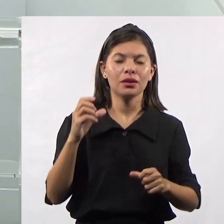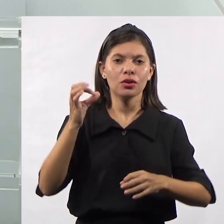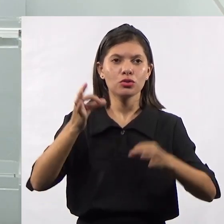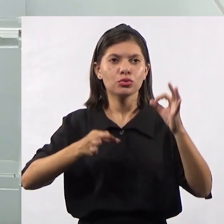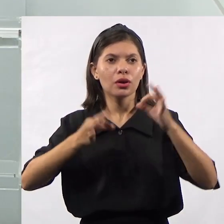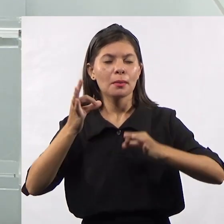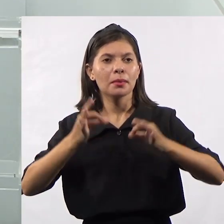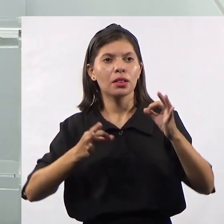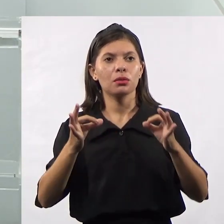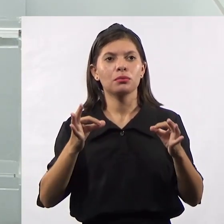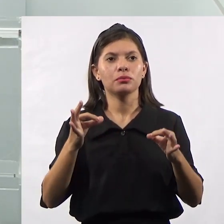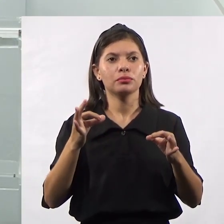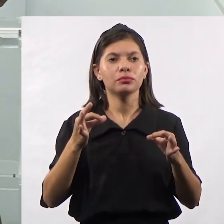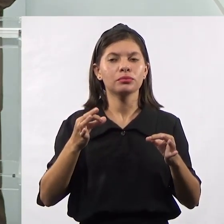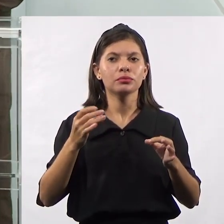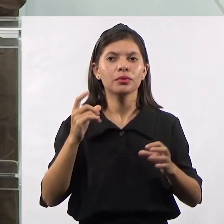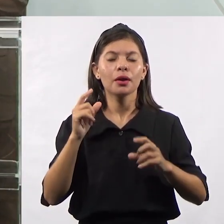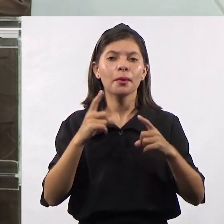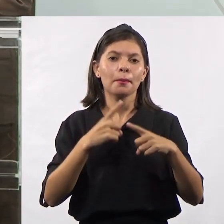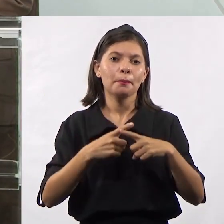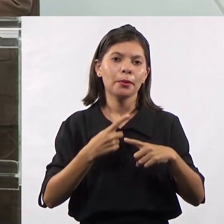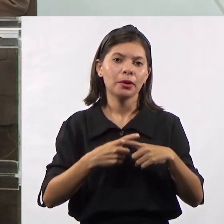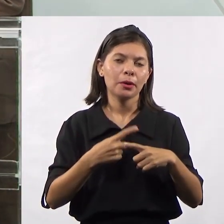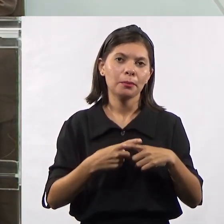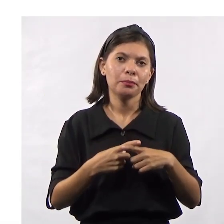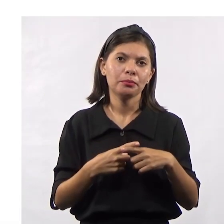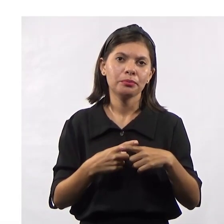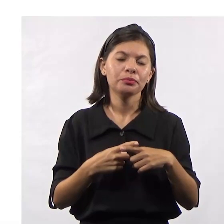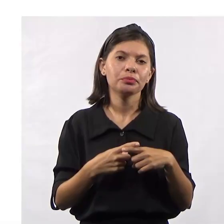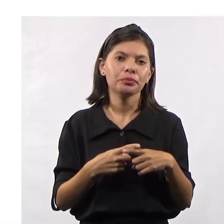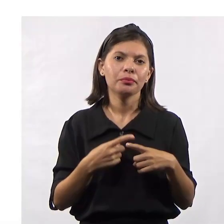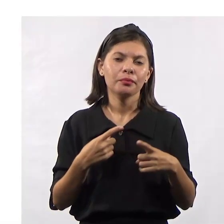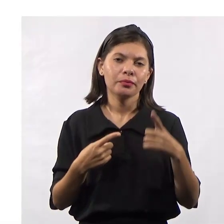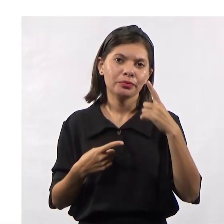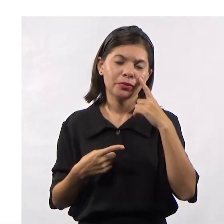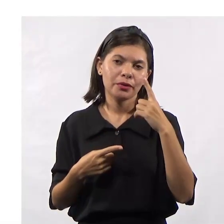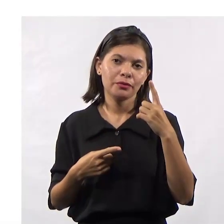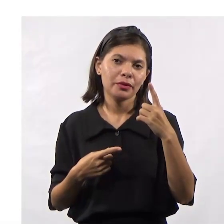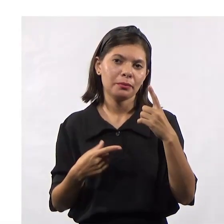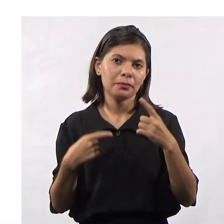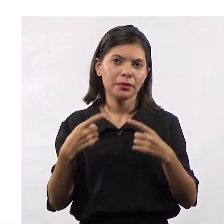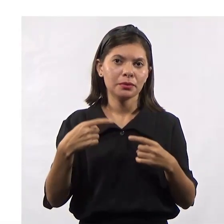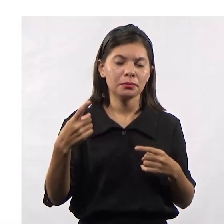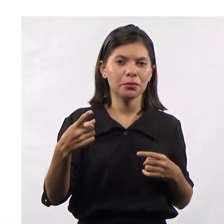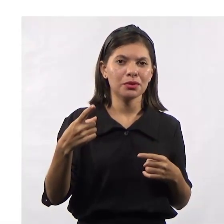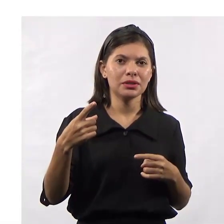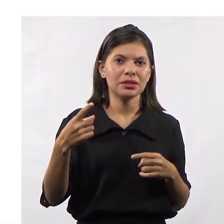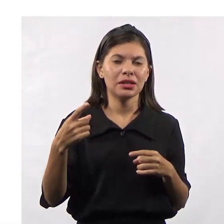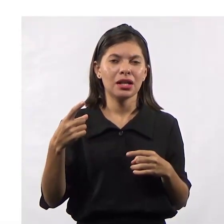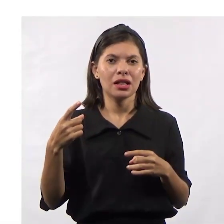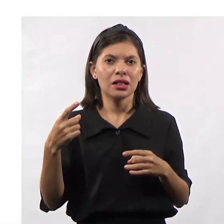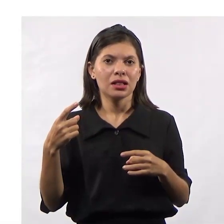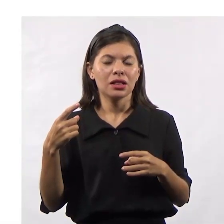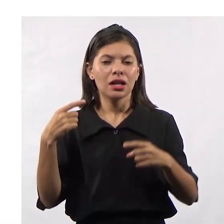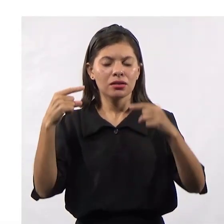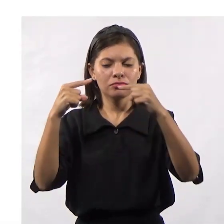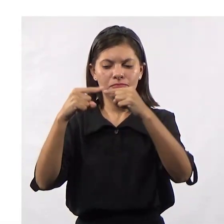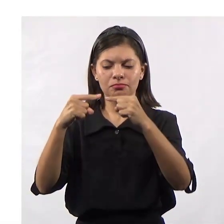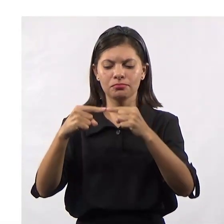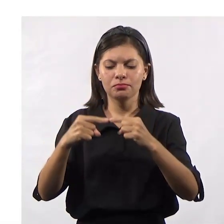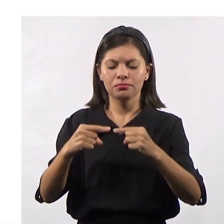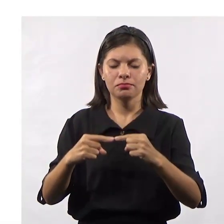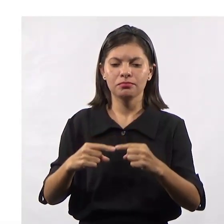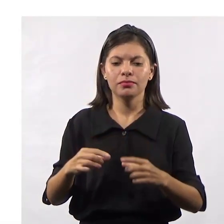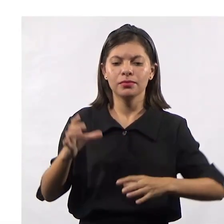habilitação só de quem ganha, tá? Por que isso? A gente vai ver depois quais são os critérios de